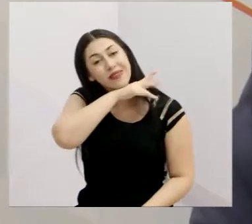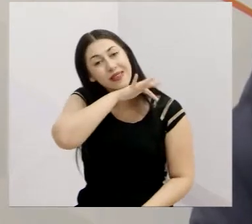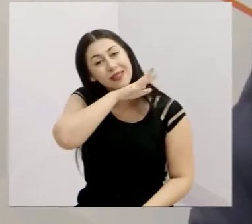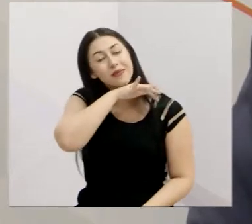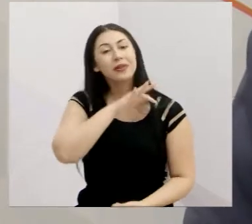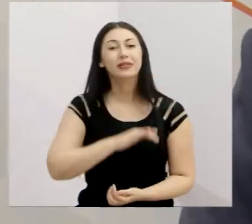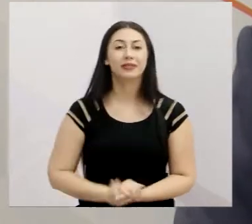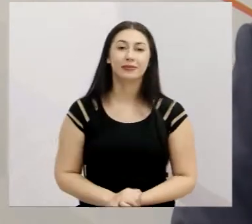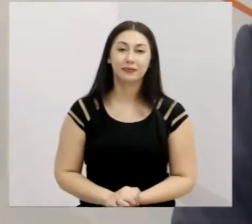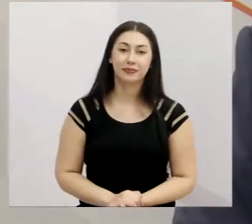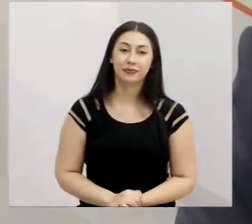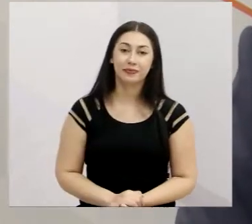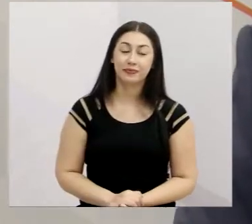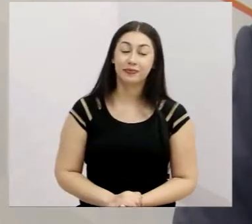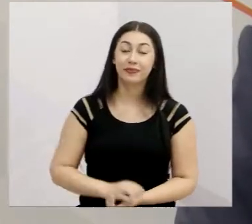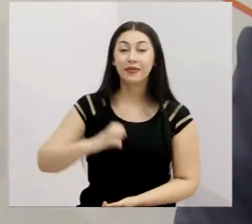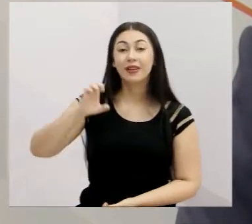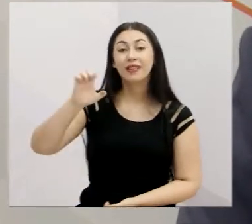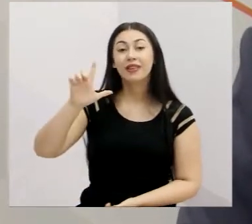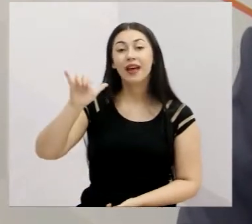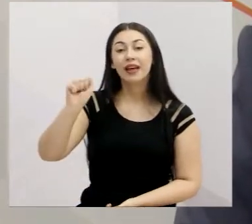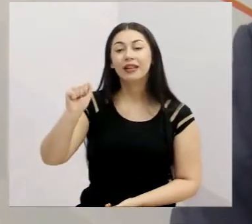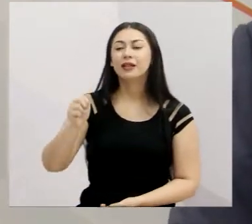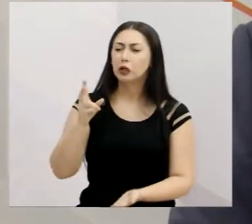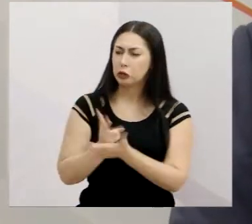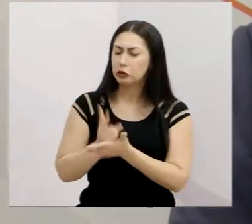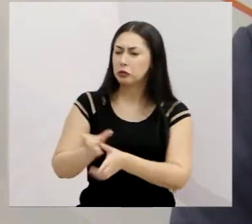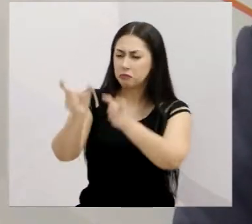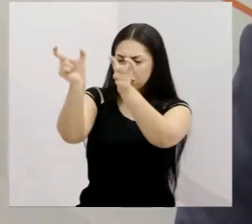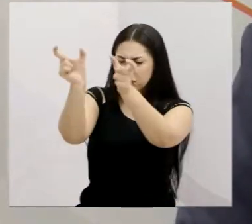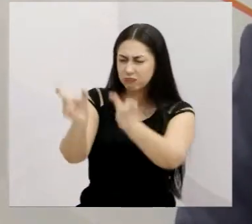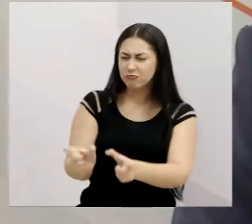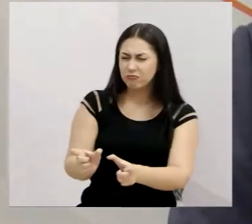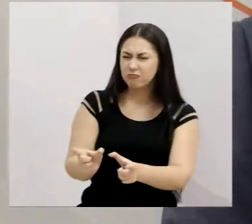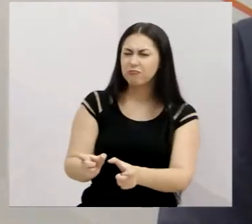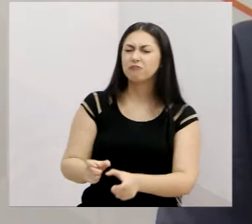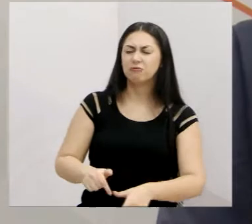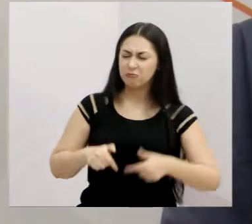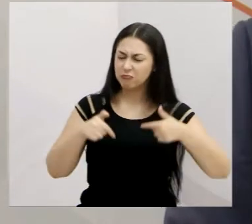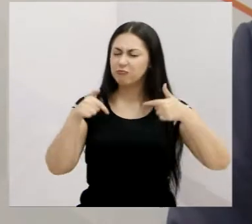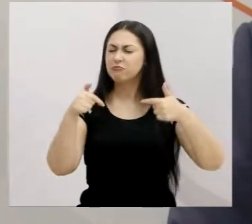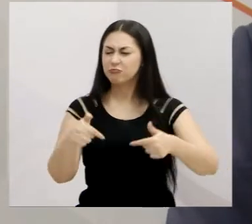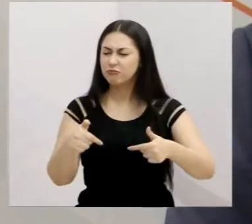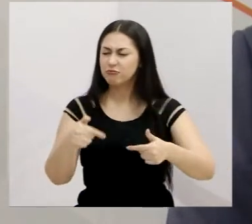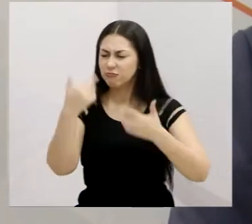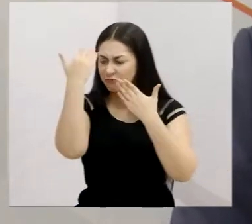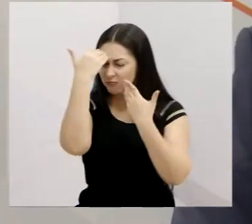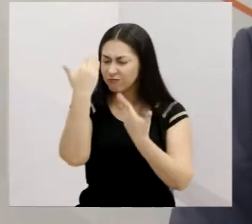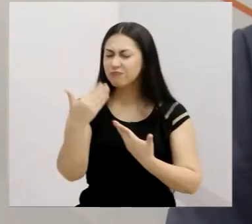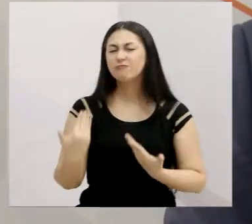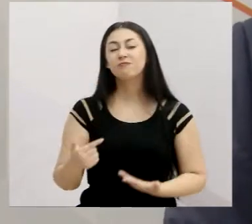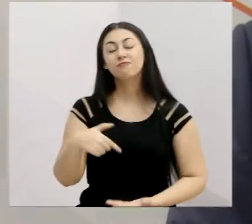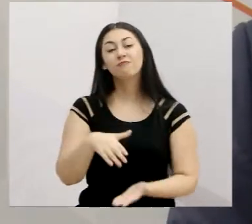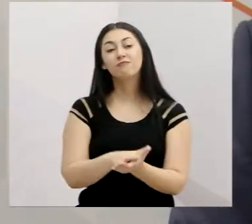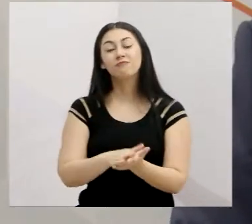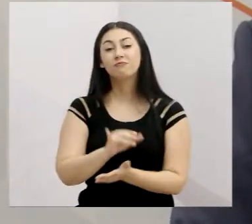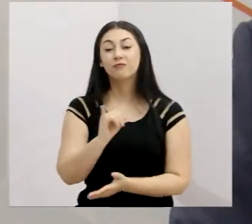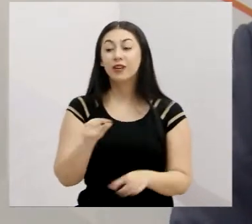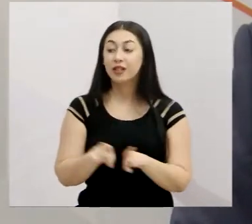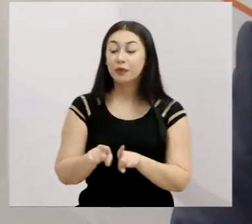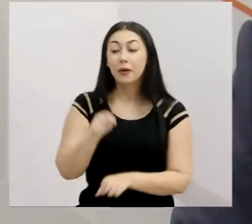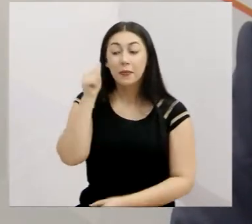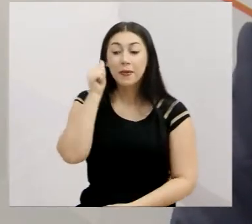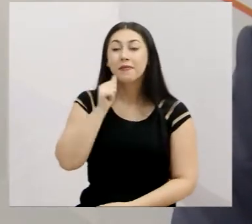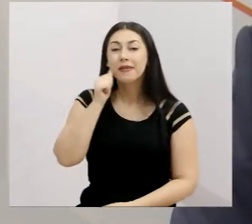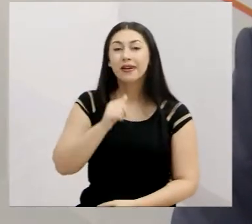tão importante para nossa cidade Célia continue assim sendo essa mulher batalhadora essa mulher honrada da nossa cidade e